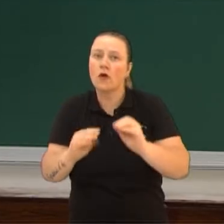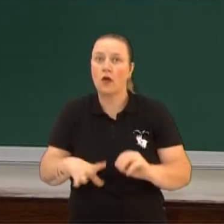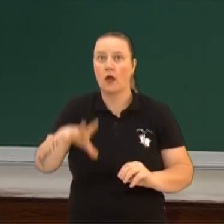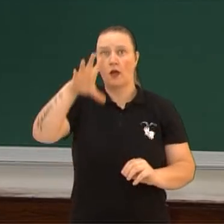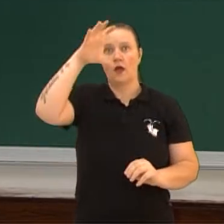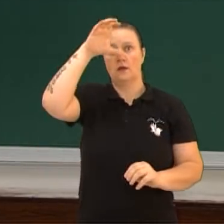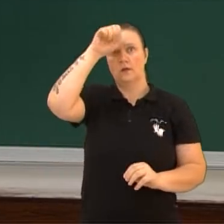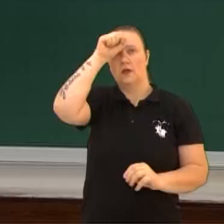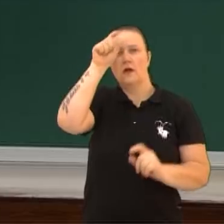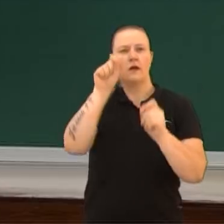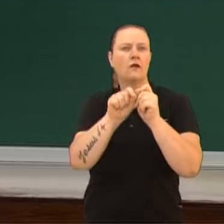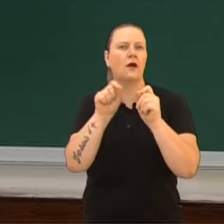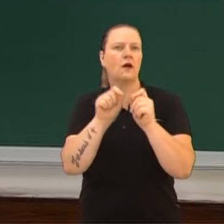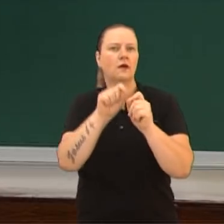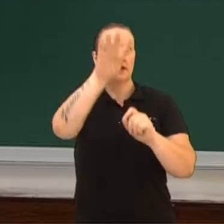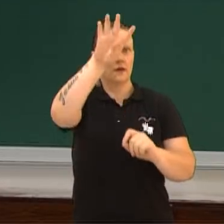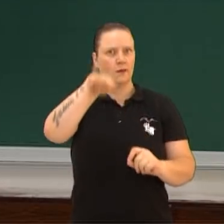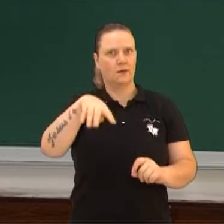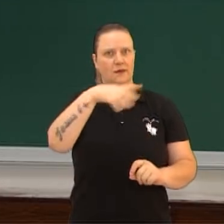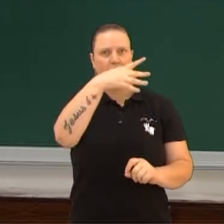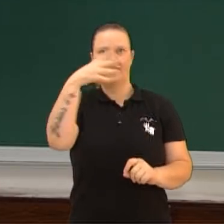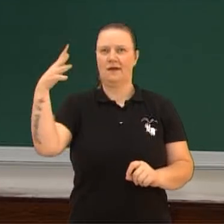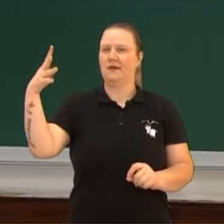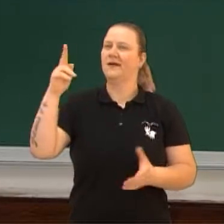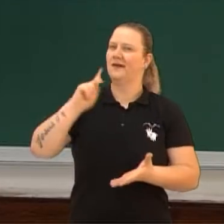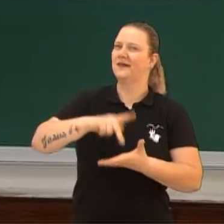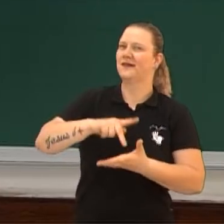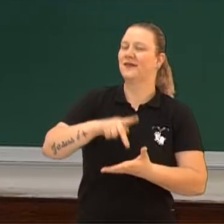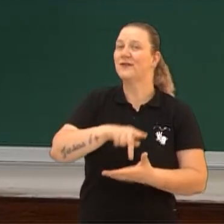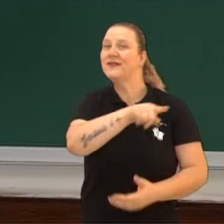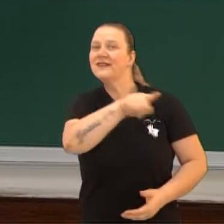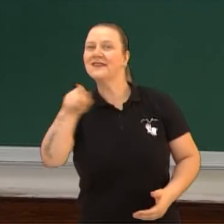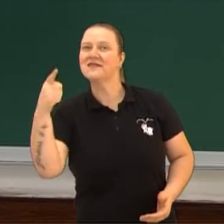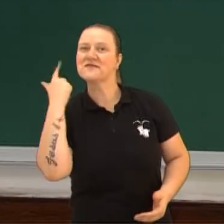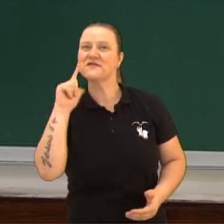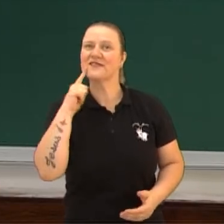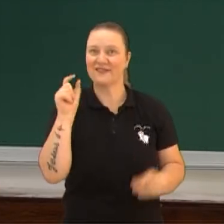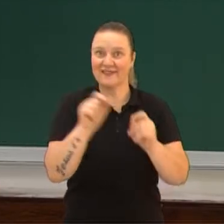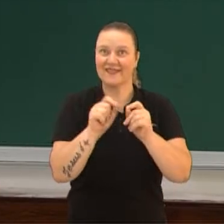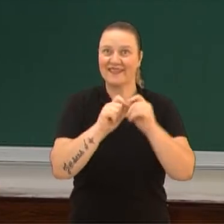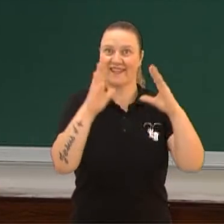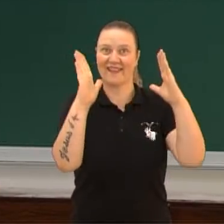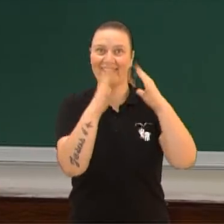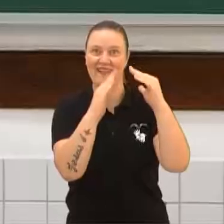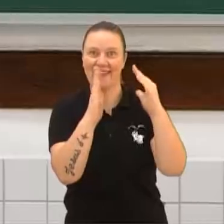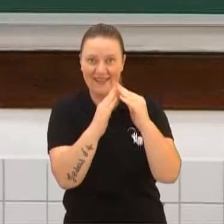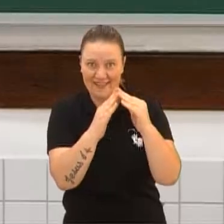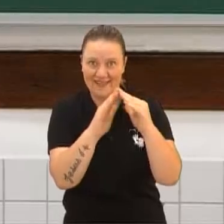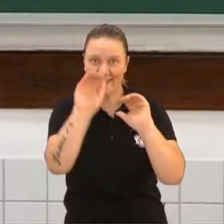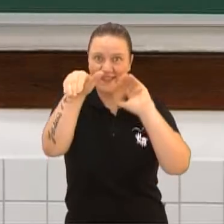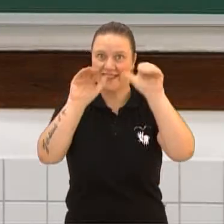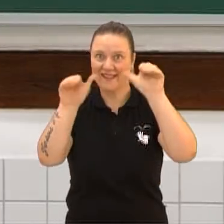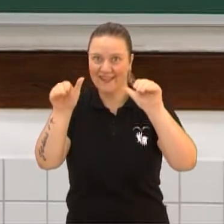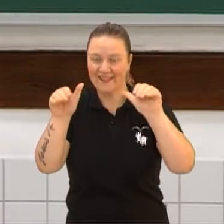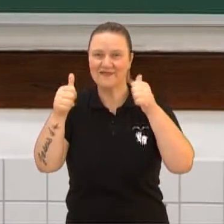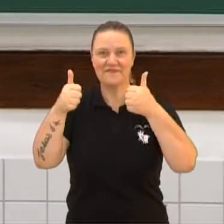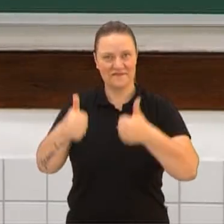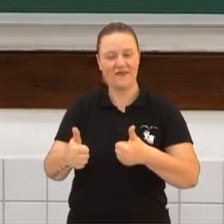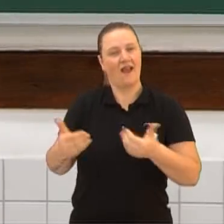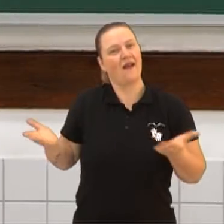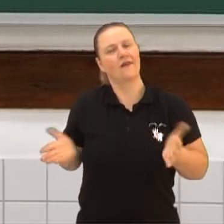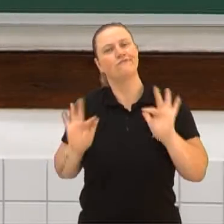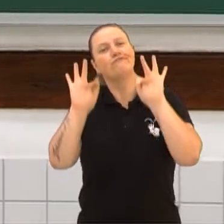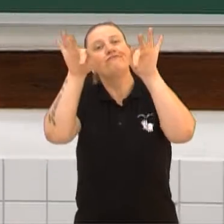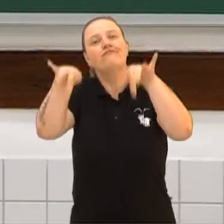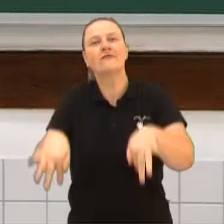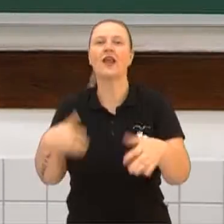quê? Uma tabela, não é verdade? E você conseguiu aí em casa? Então, gente, nós ficamos por